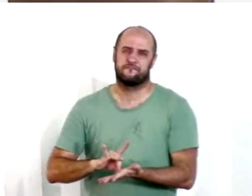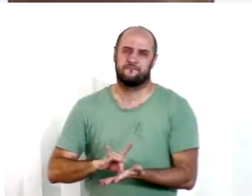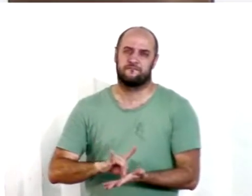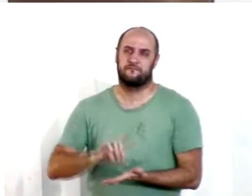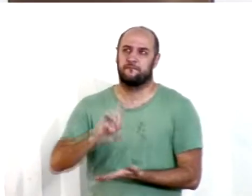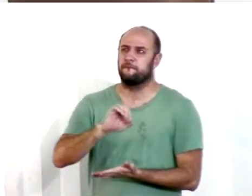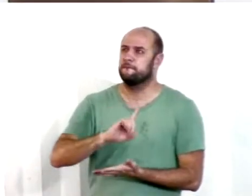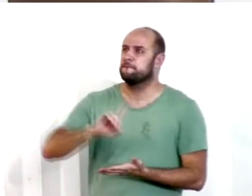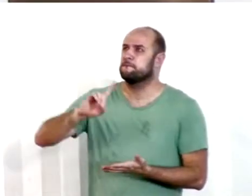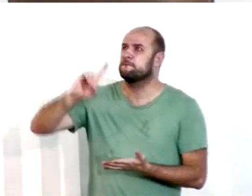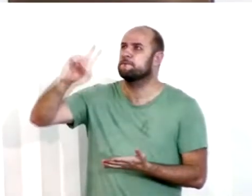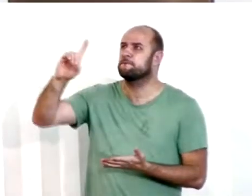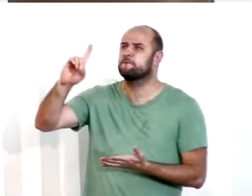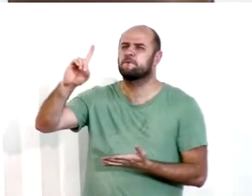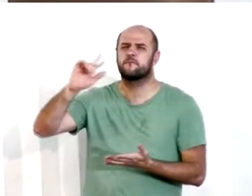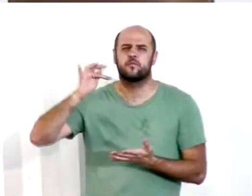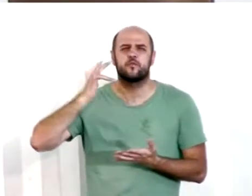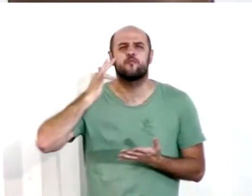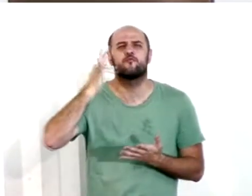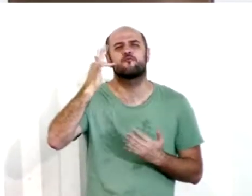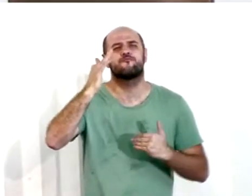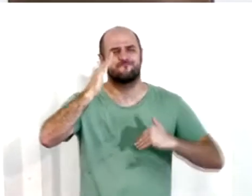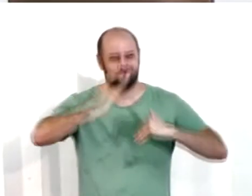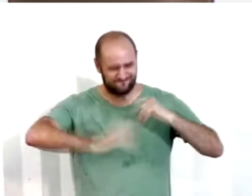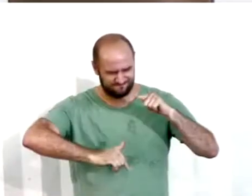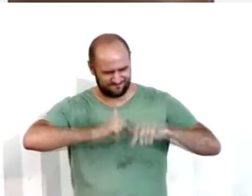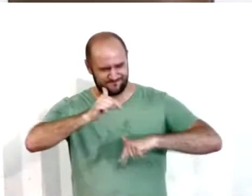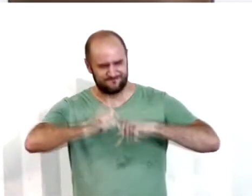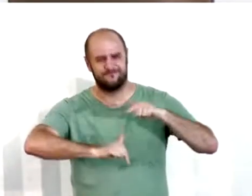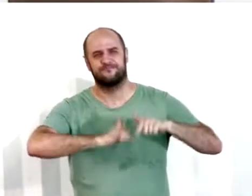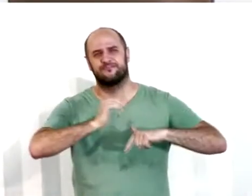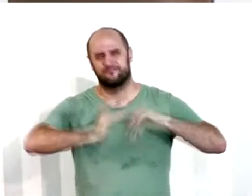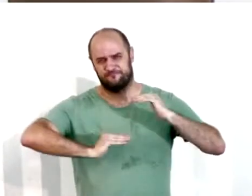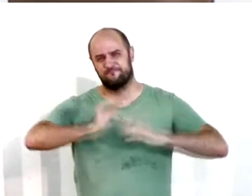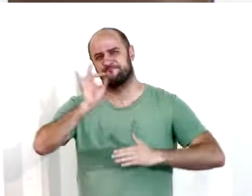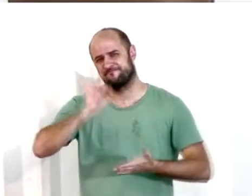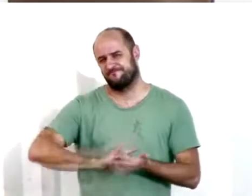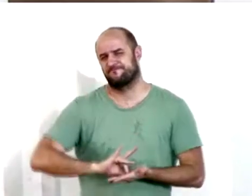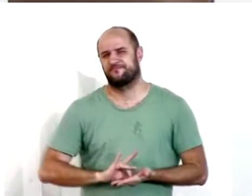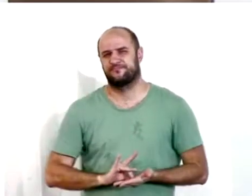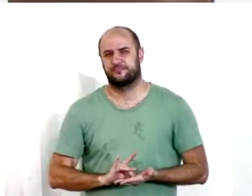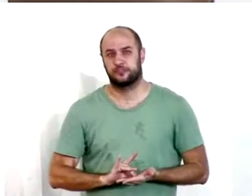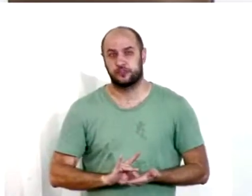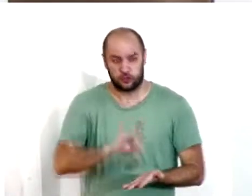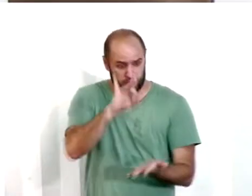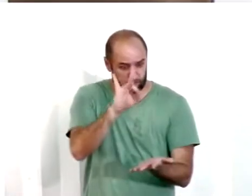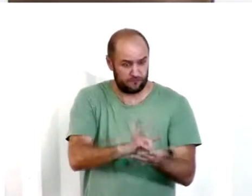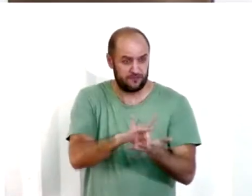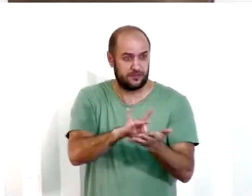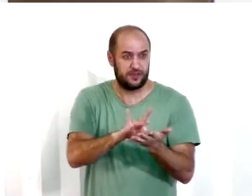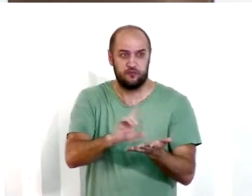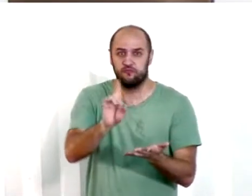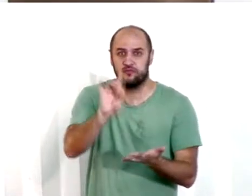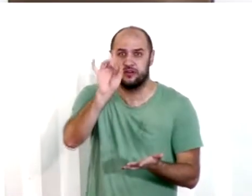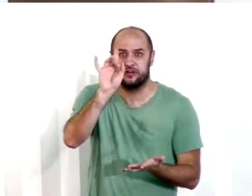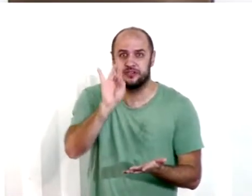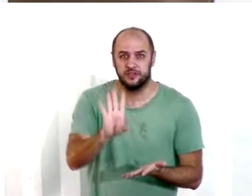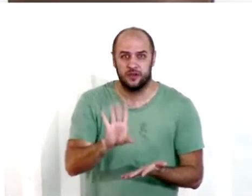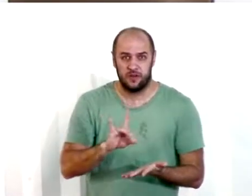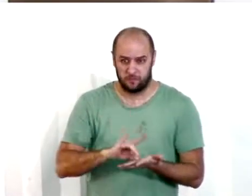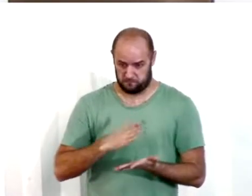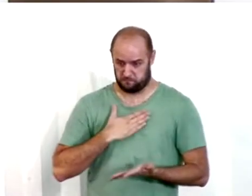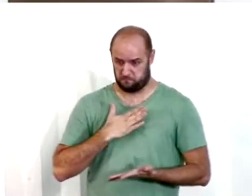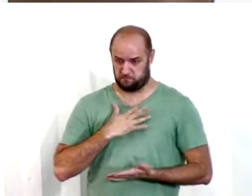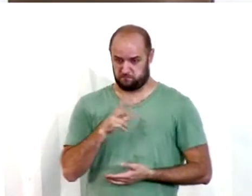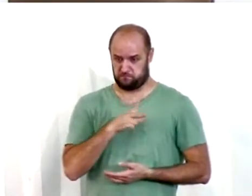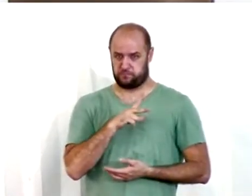que há de fazer boa obra. E essa verdade eu não apenas tenho em meu